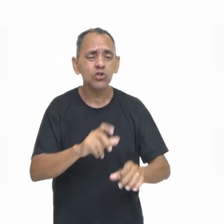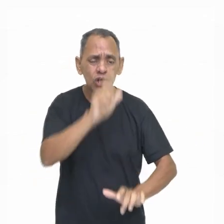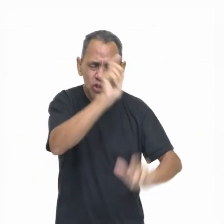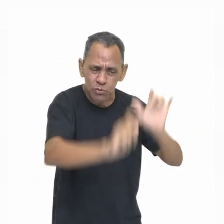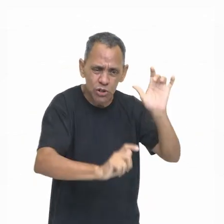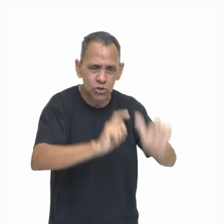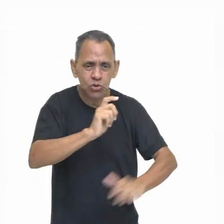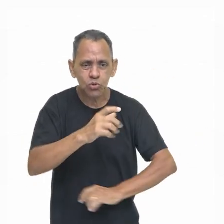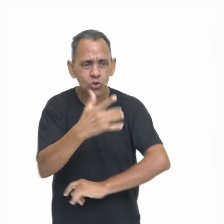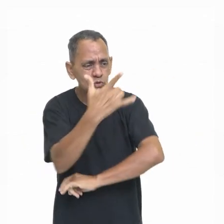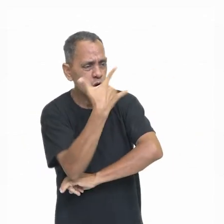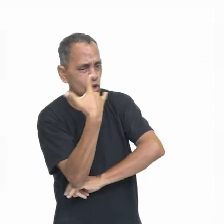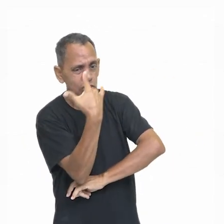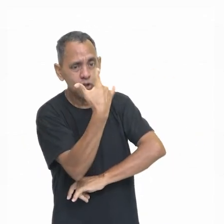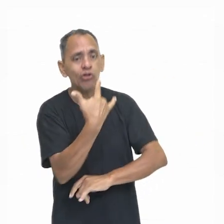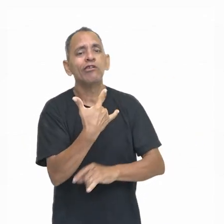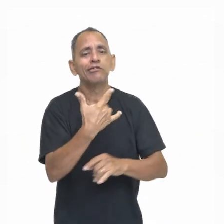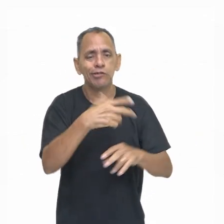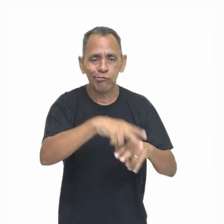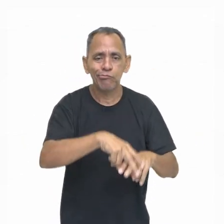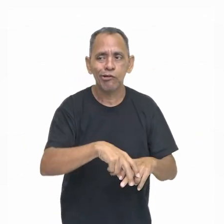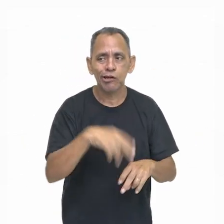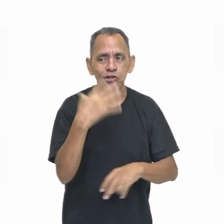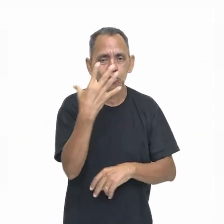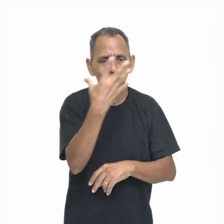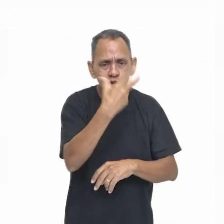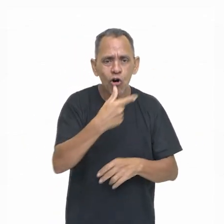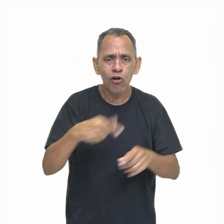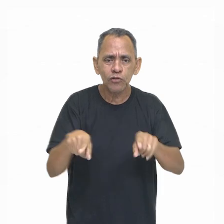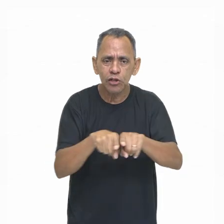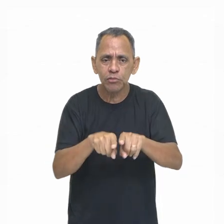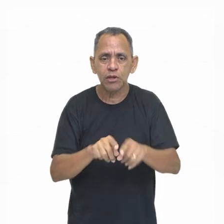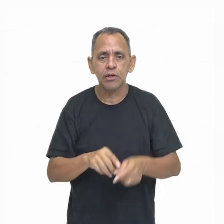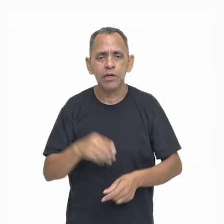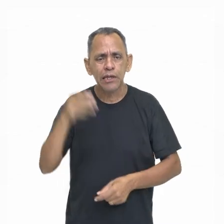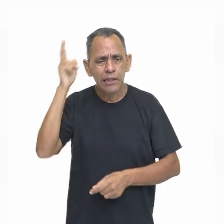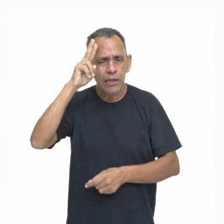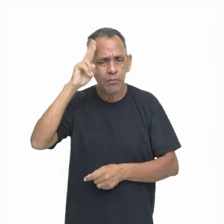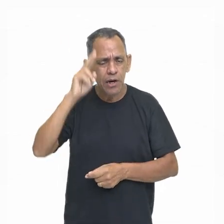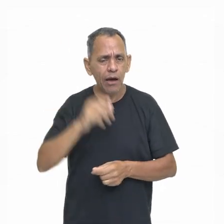belos olhos e acabou votando. Lembrando que essa eleição, tá, de